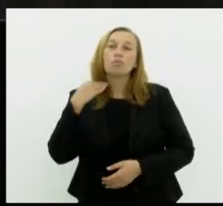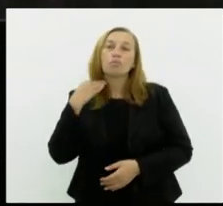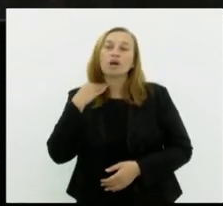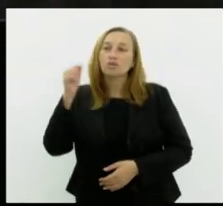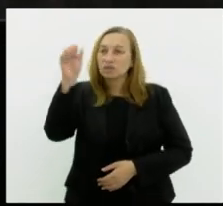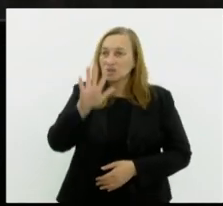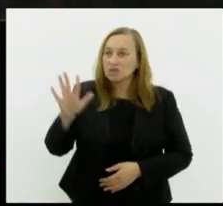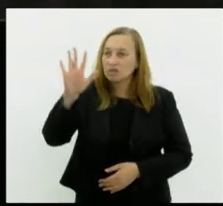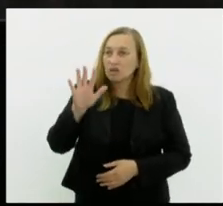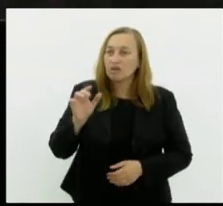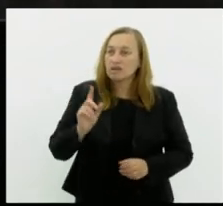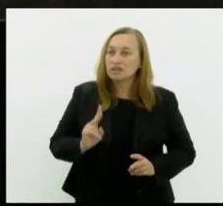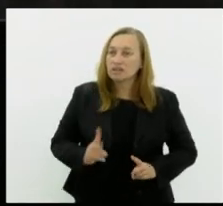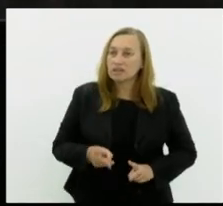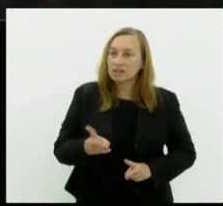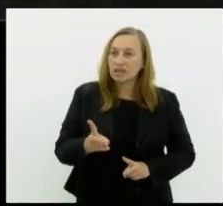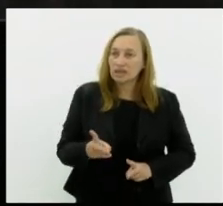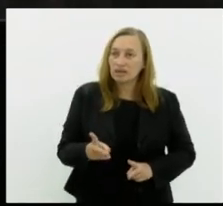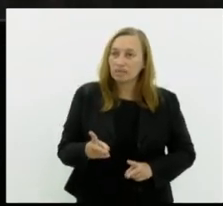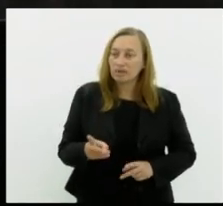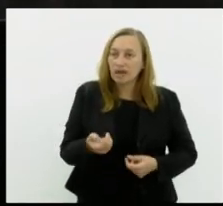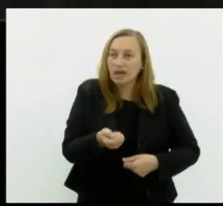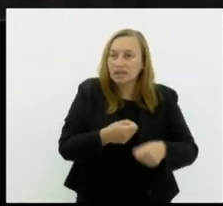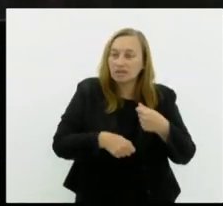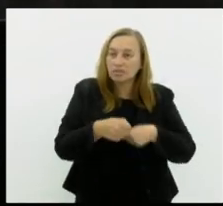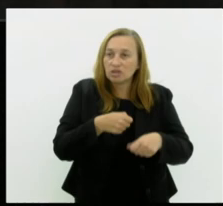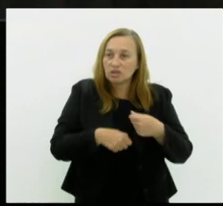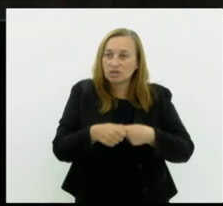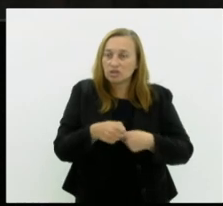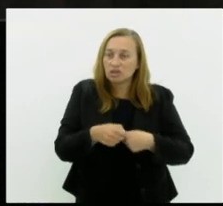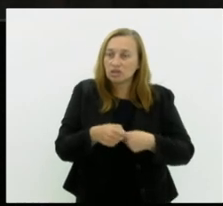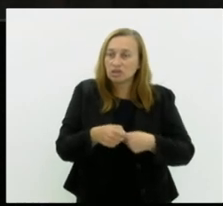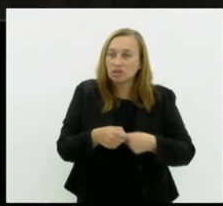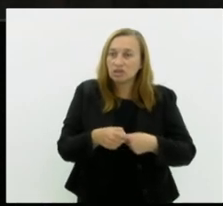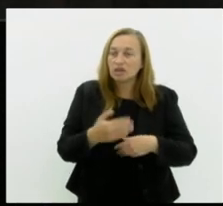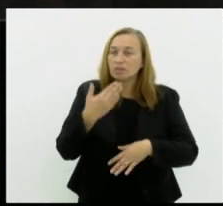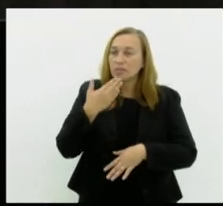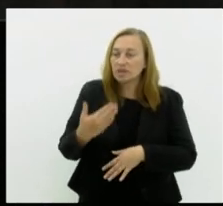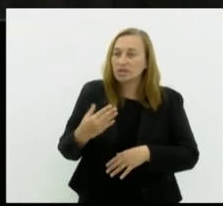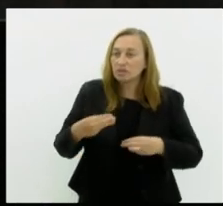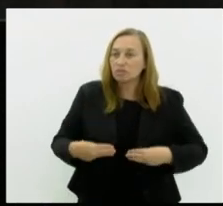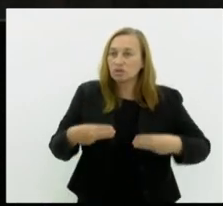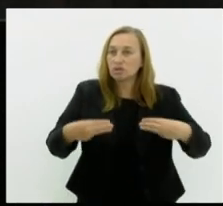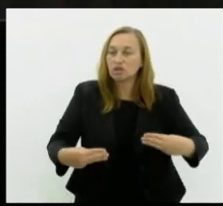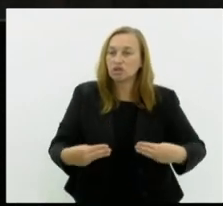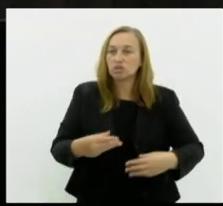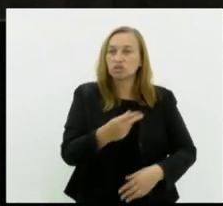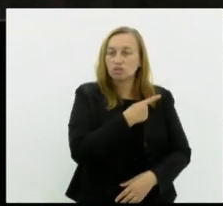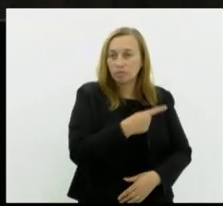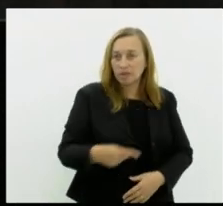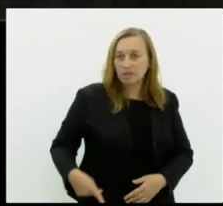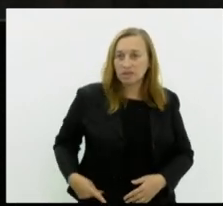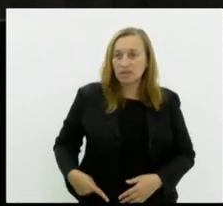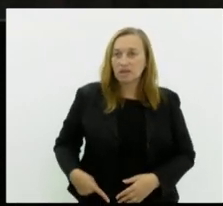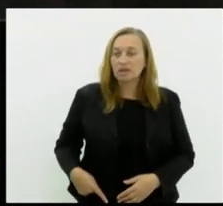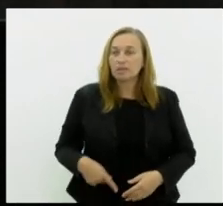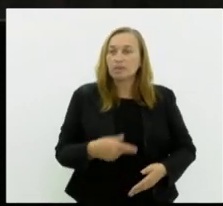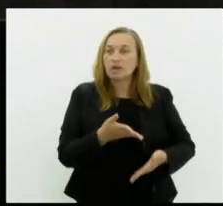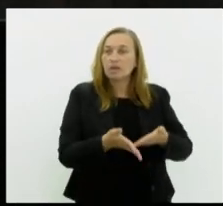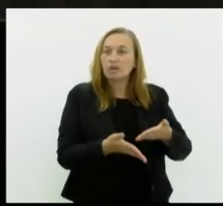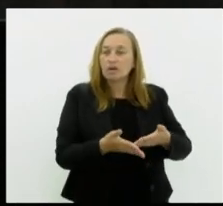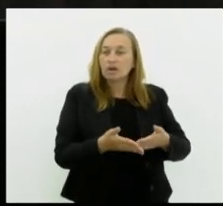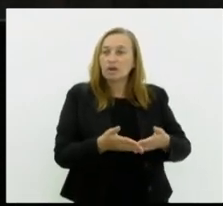está sempre fazendo a cabeça do ministro ou do presidente para tratar os estados